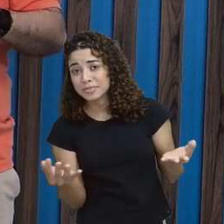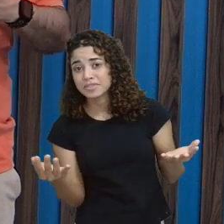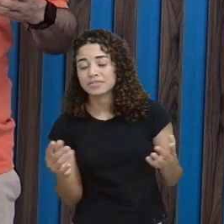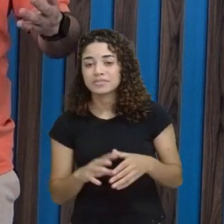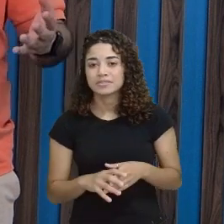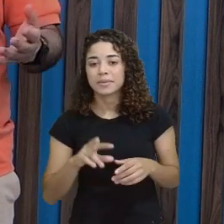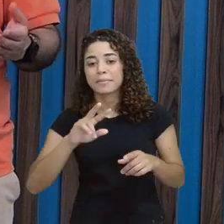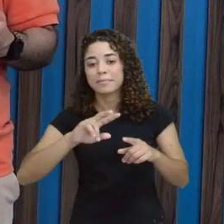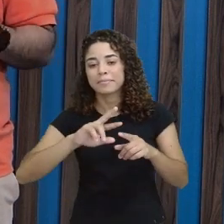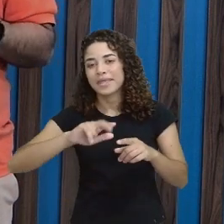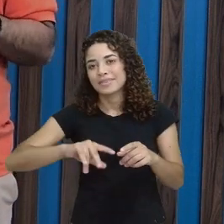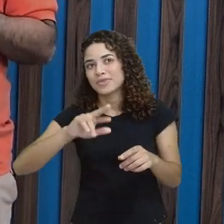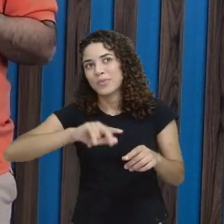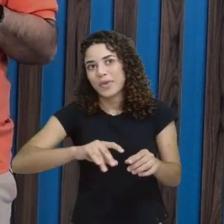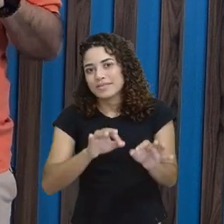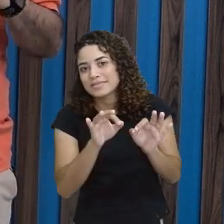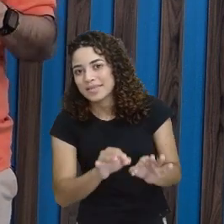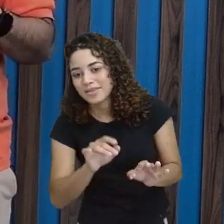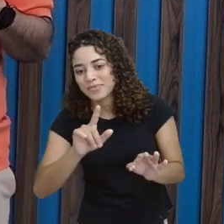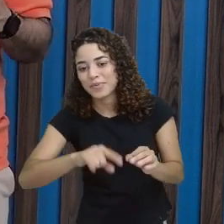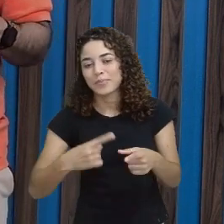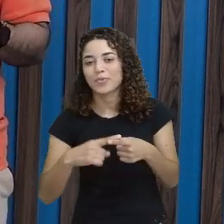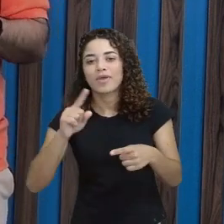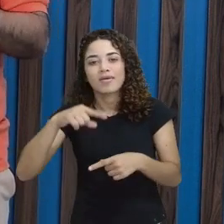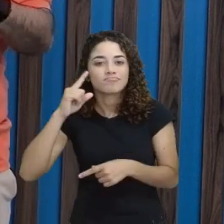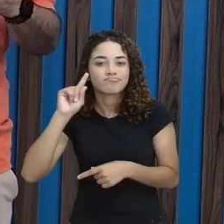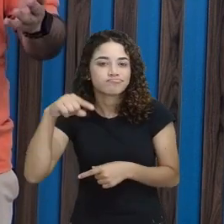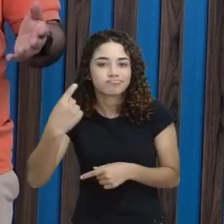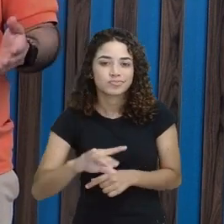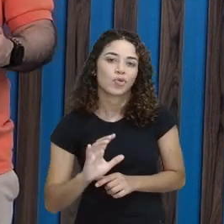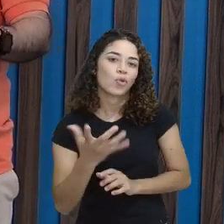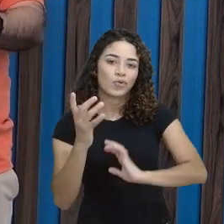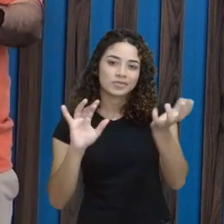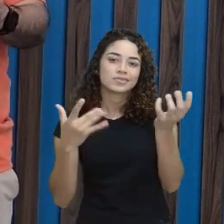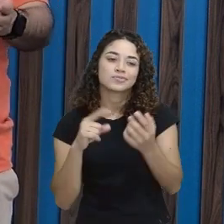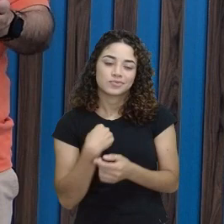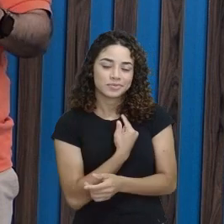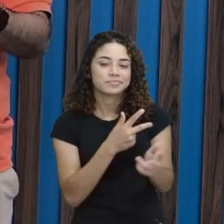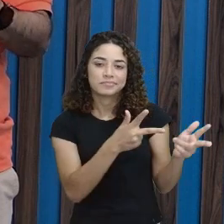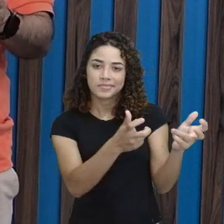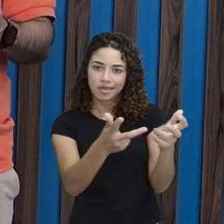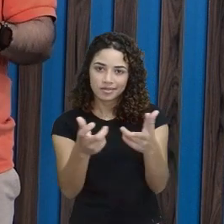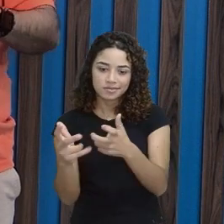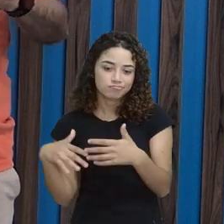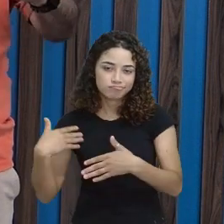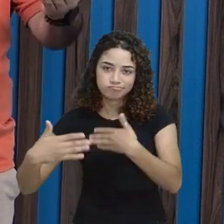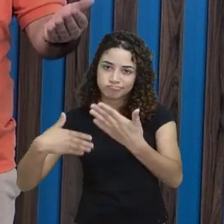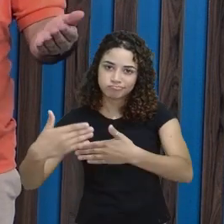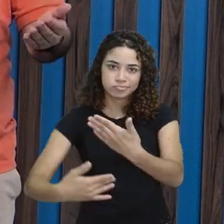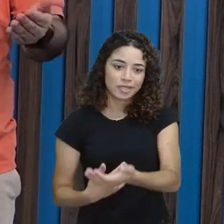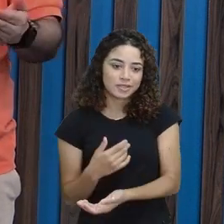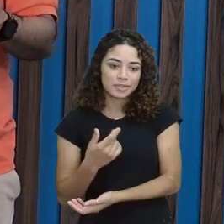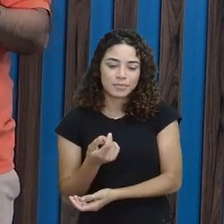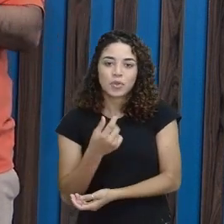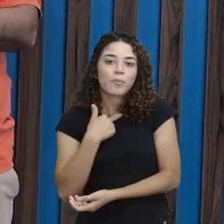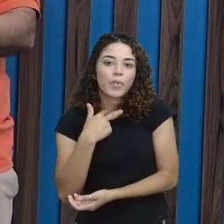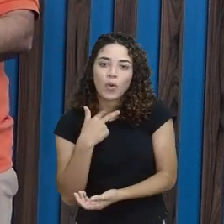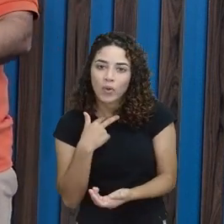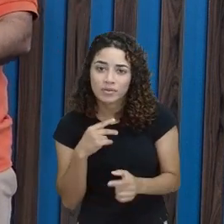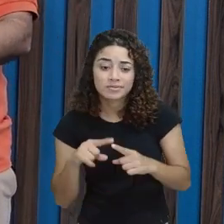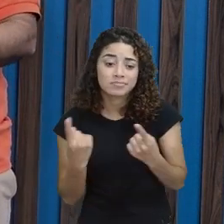no sentido de que são cotidianas, né? A gente vê isso vez ou outra de forma assim cotidiana, né, que não deveria existir,